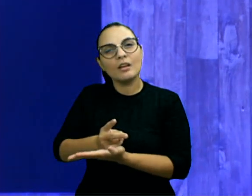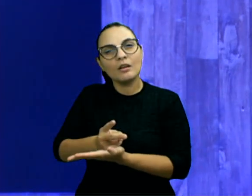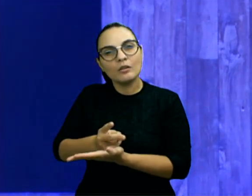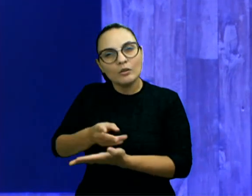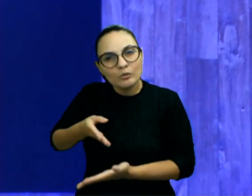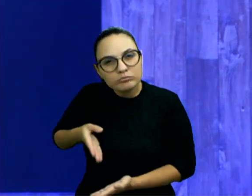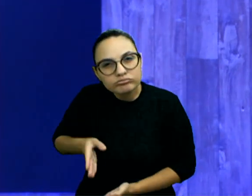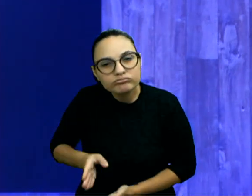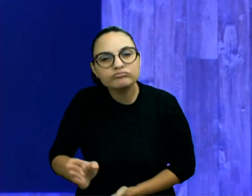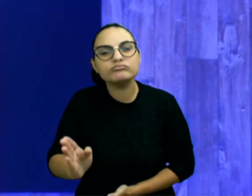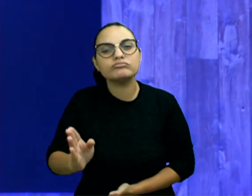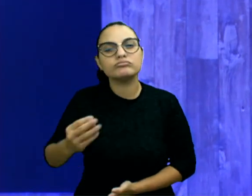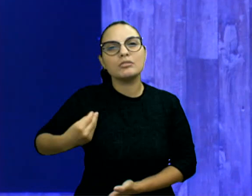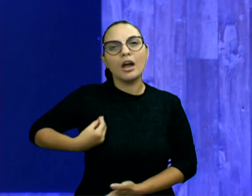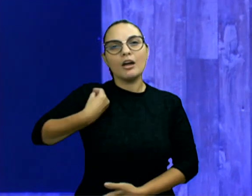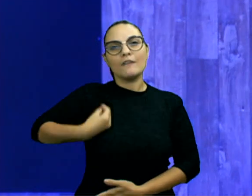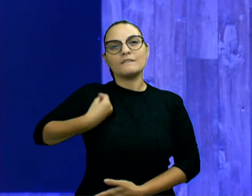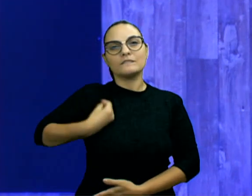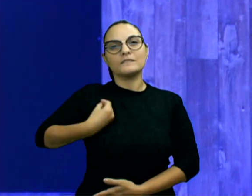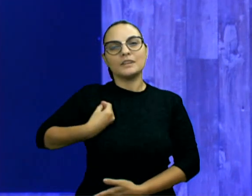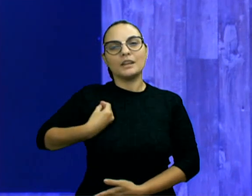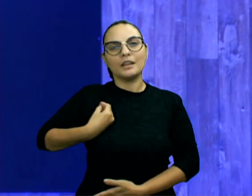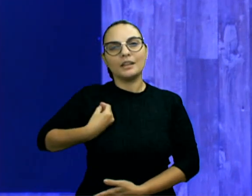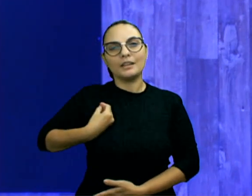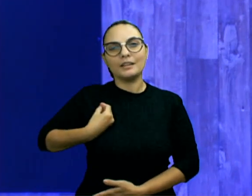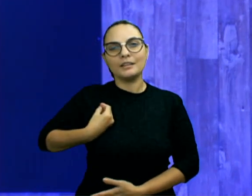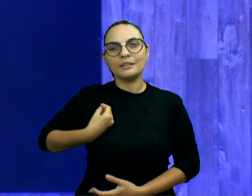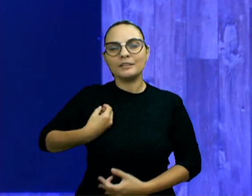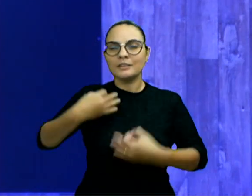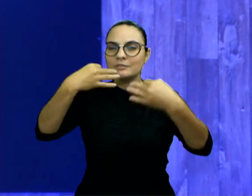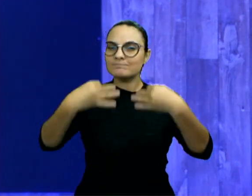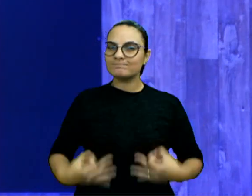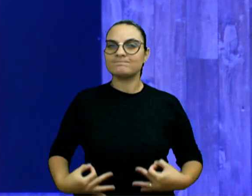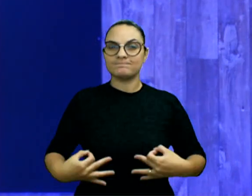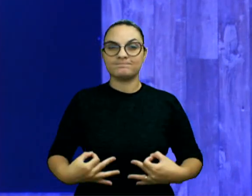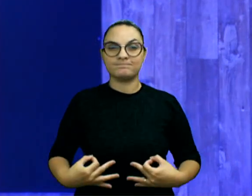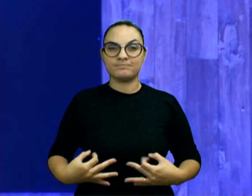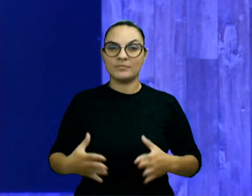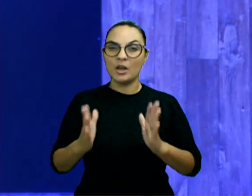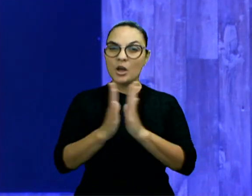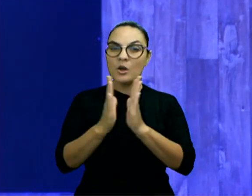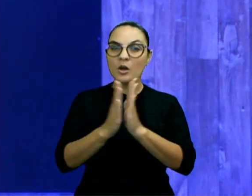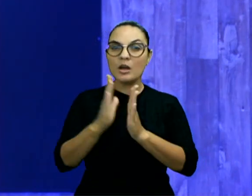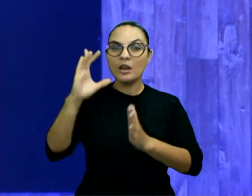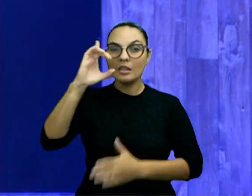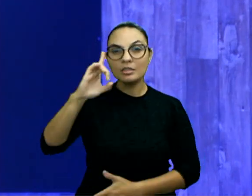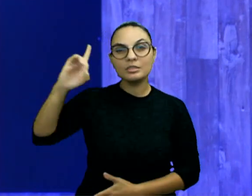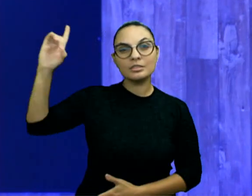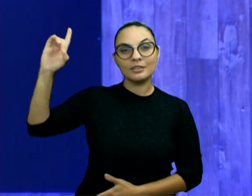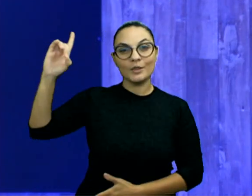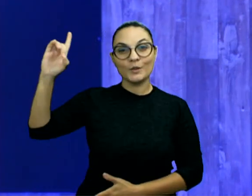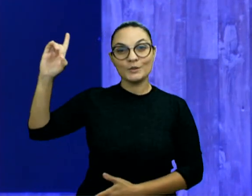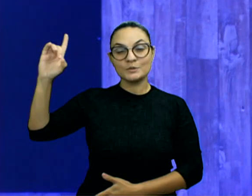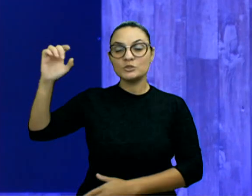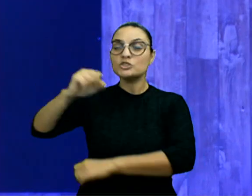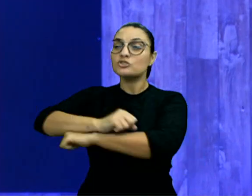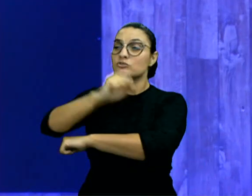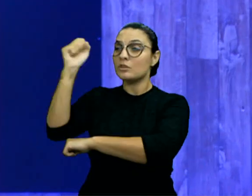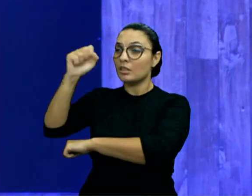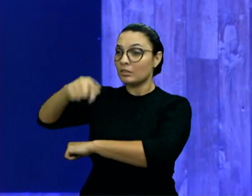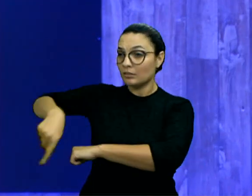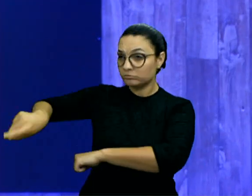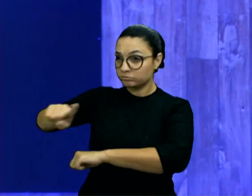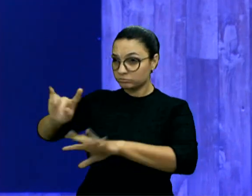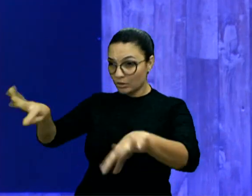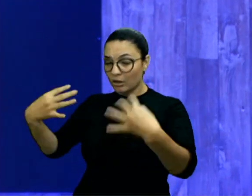fazendo o que ele sempre fez. Ele continuou orando ao Senhor, com a janela aberta, olhando